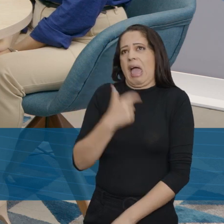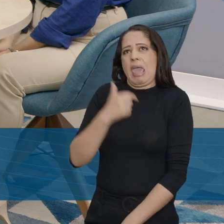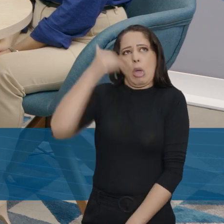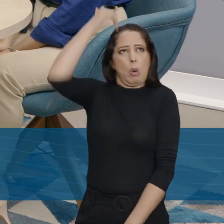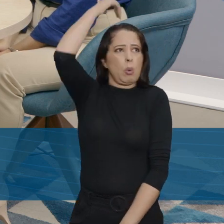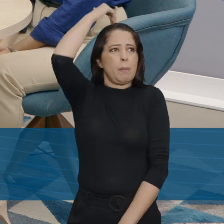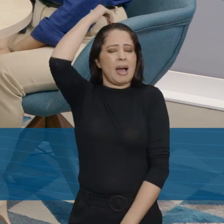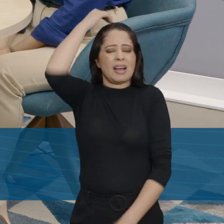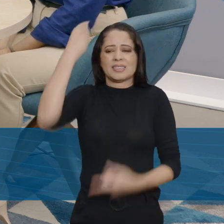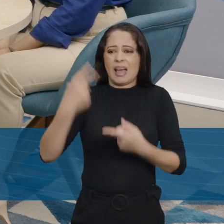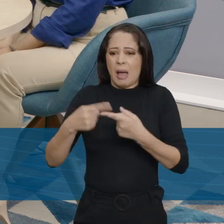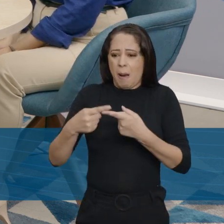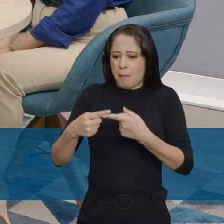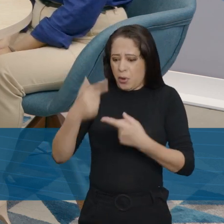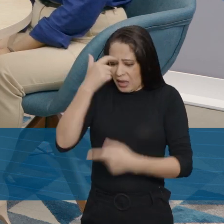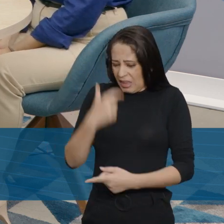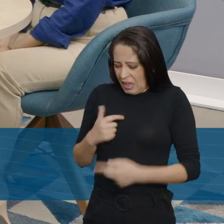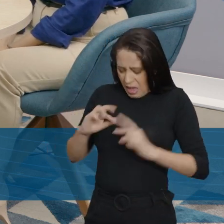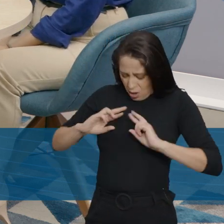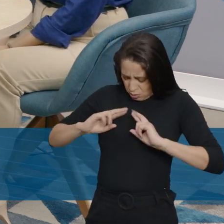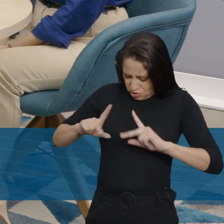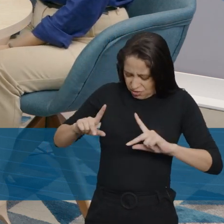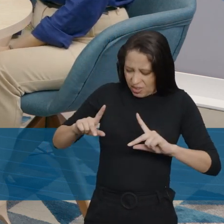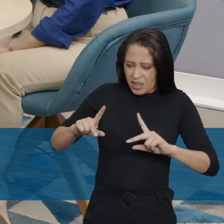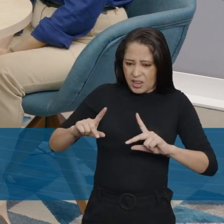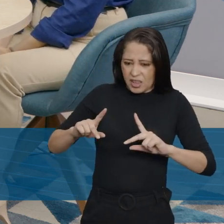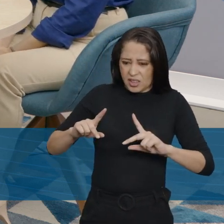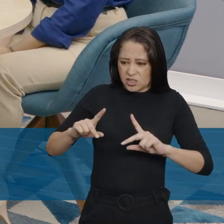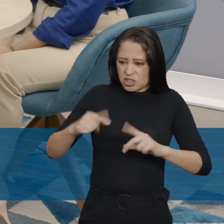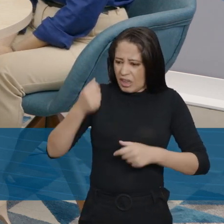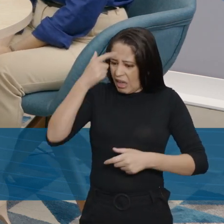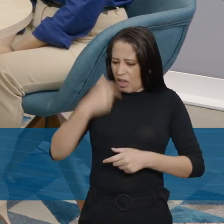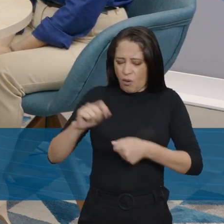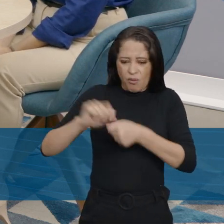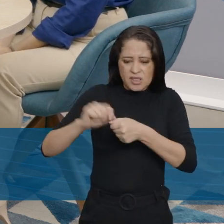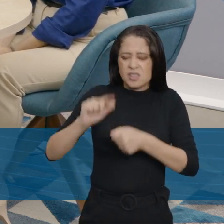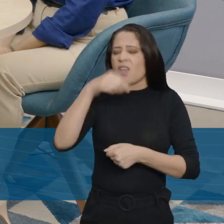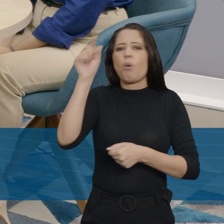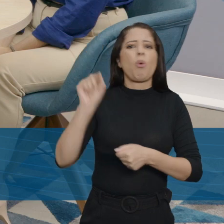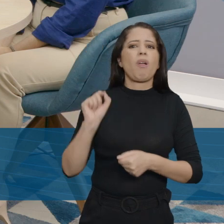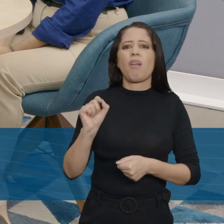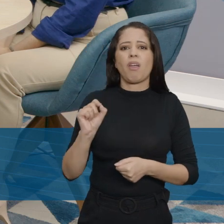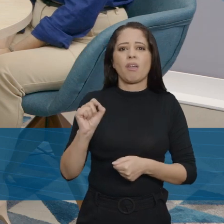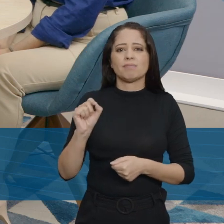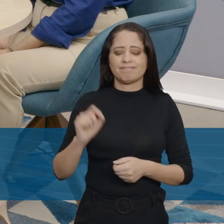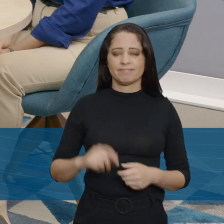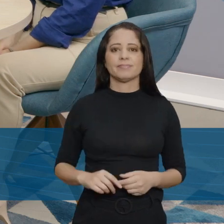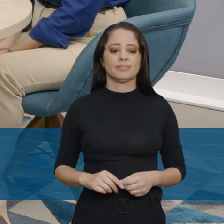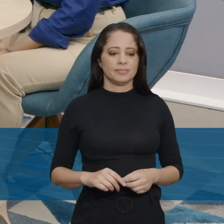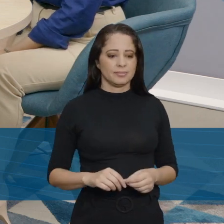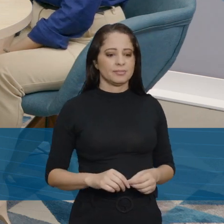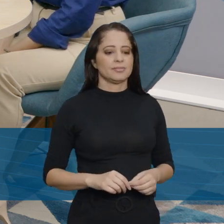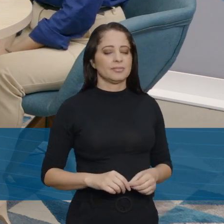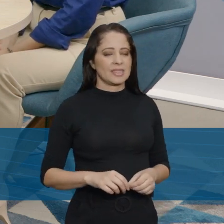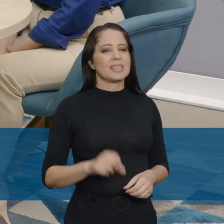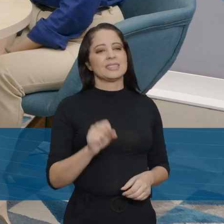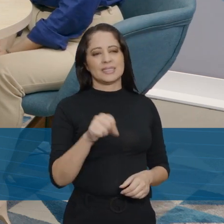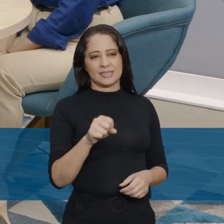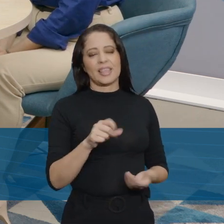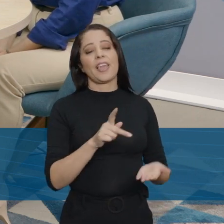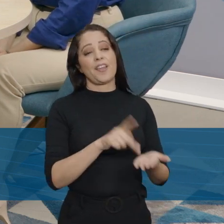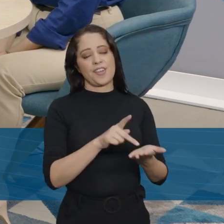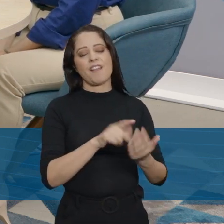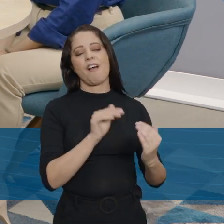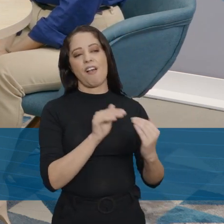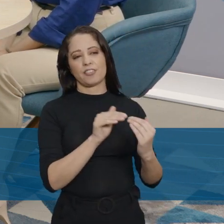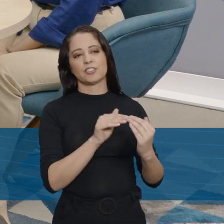mas o que tem de diferente em mim? Por que eu? O que eu fiz? E eu acho que isso é muito comum, né? Dani,